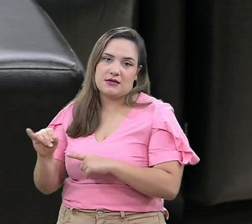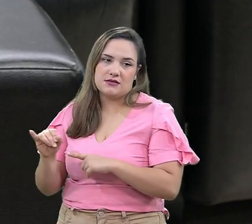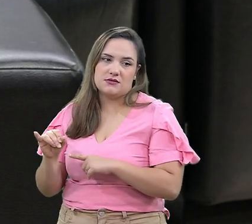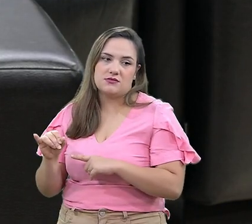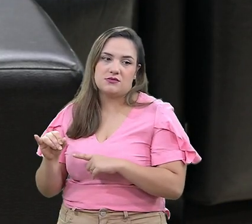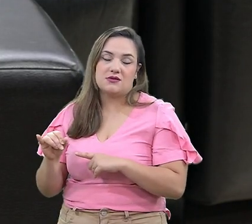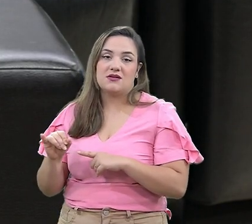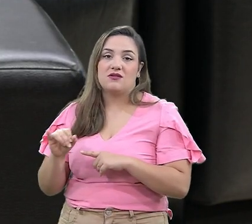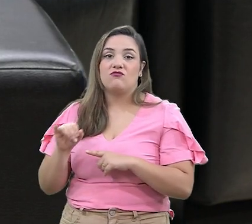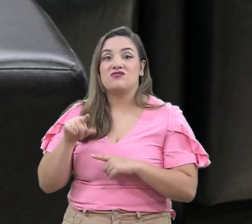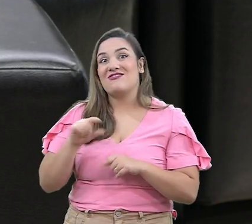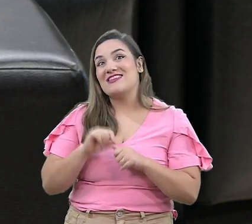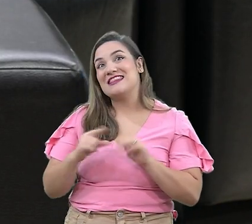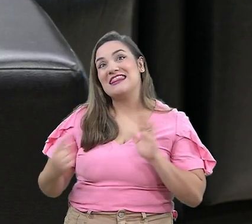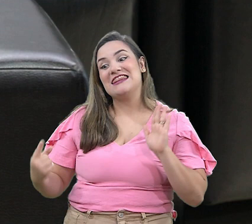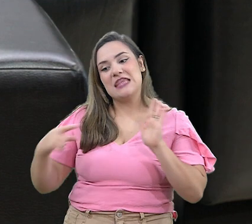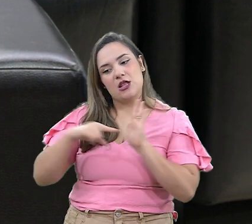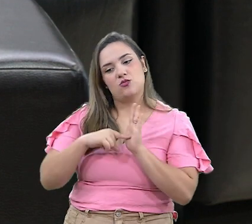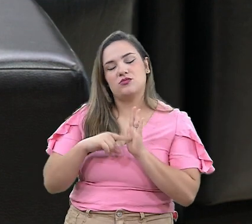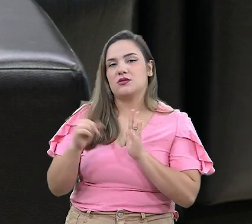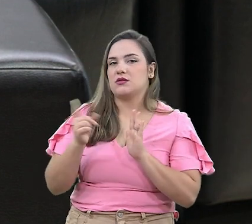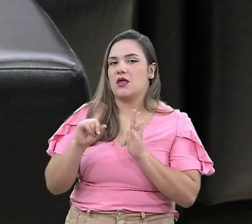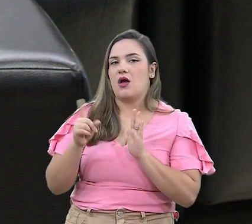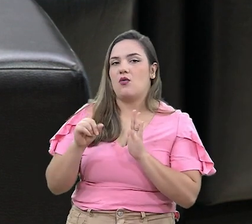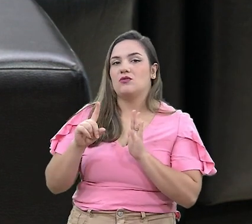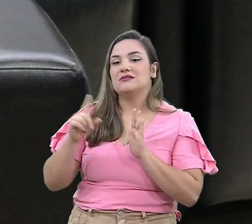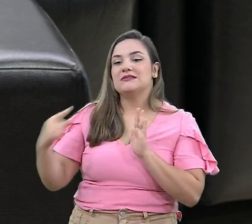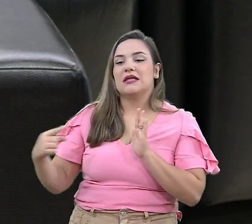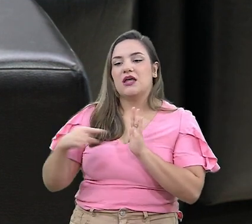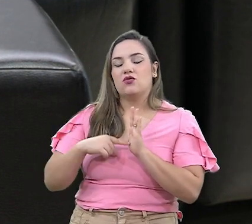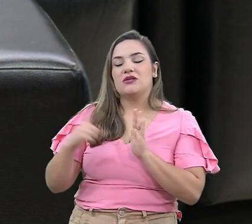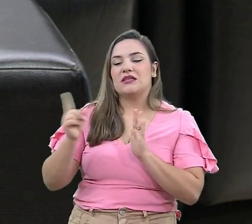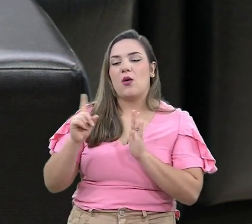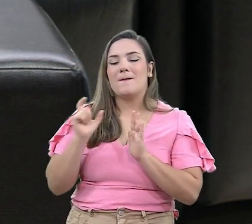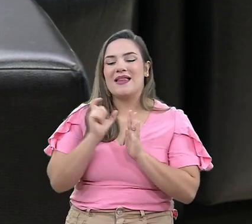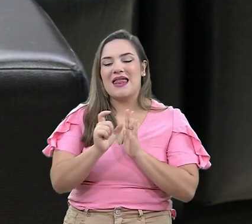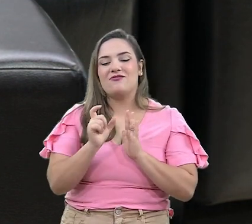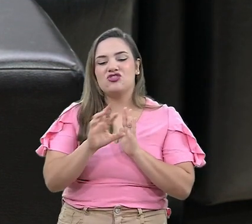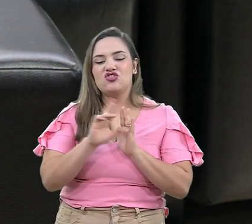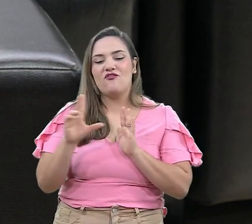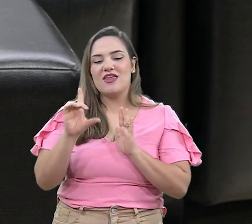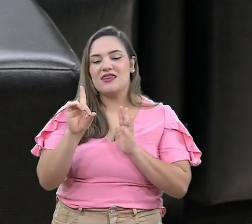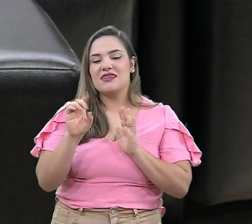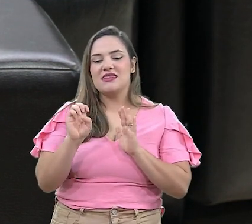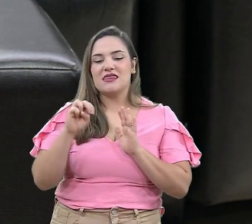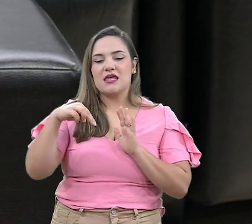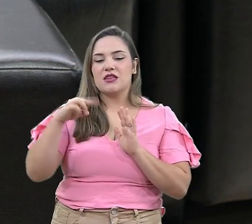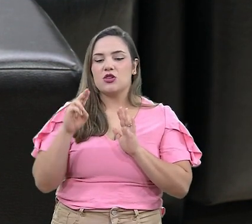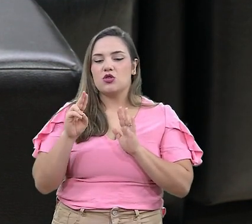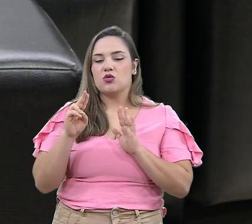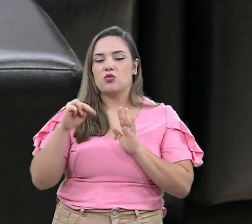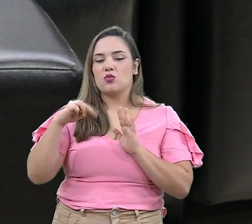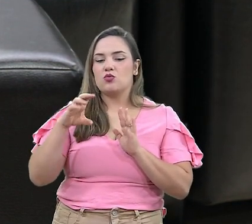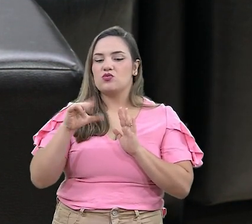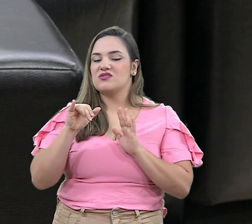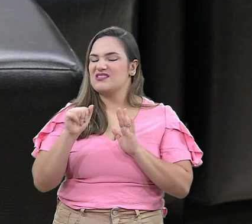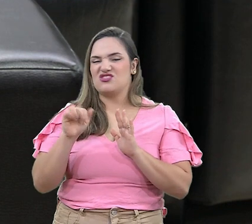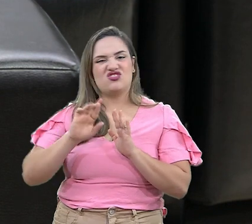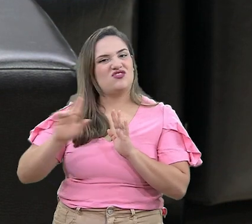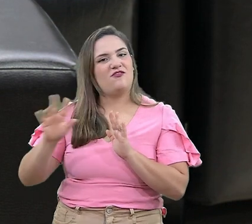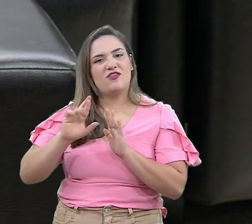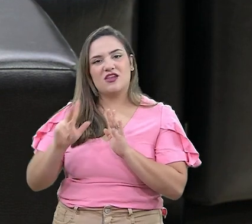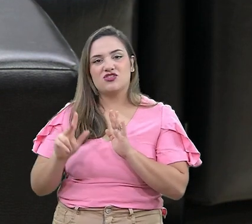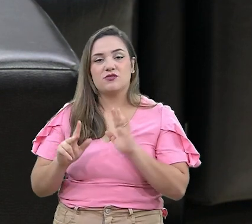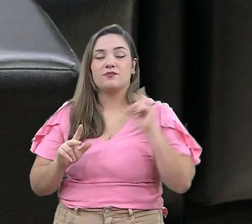Na verdade, não se fala em denúncias. O papel da comissão, a